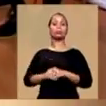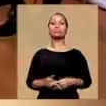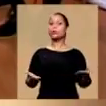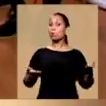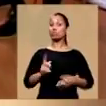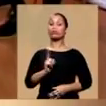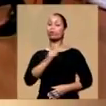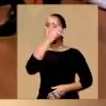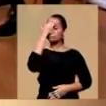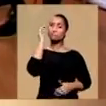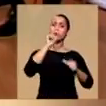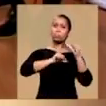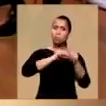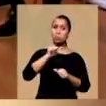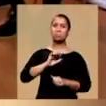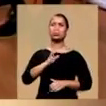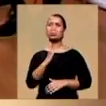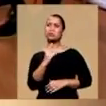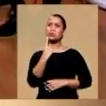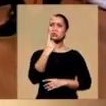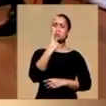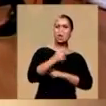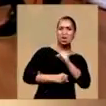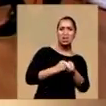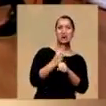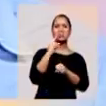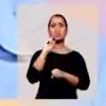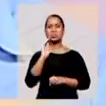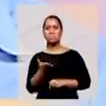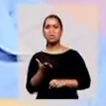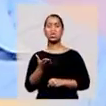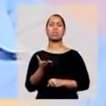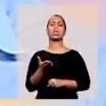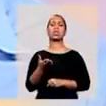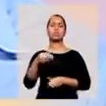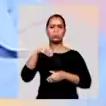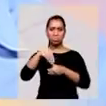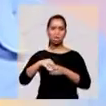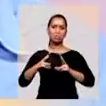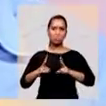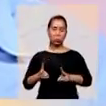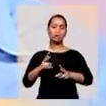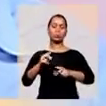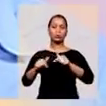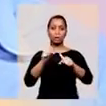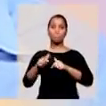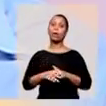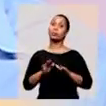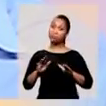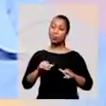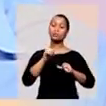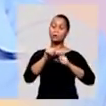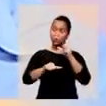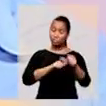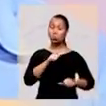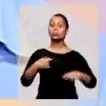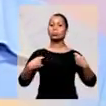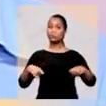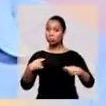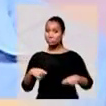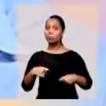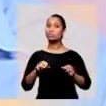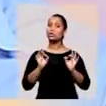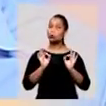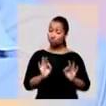sabemos que as pessoas trocam. A média hoje é de um ano e meio de mercado. Porém, as trocas precisam ser